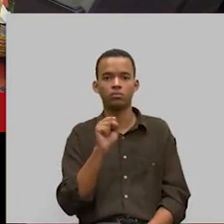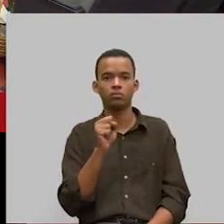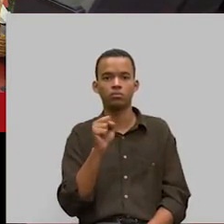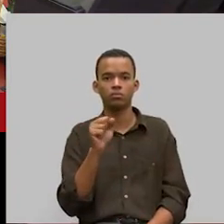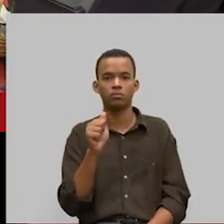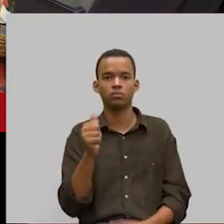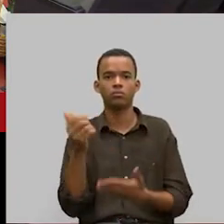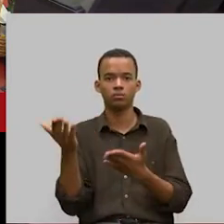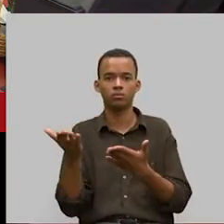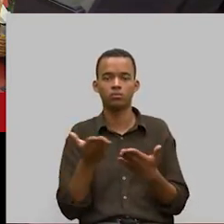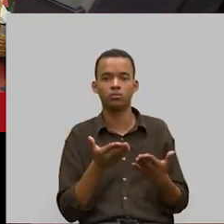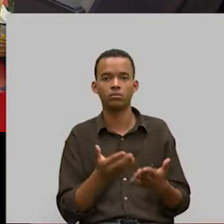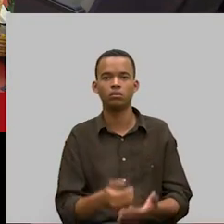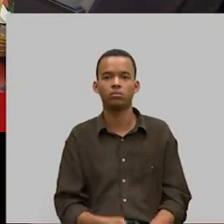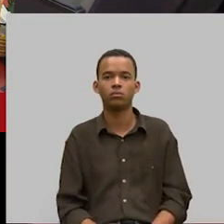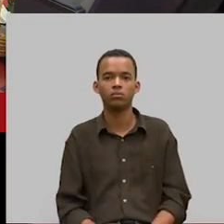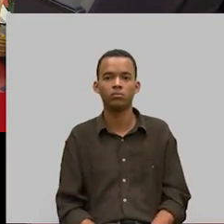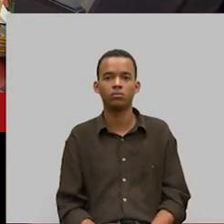Raissa